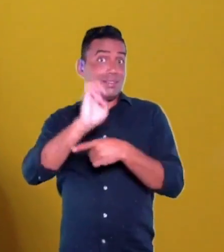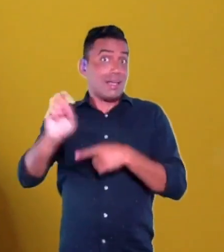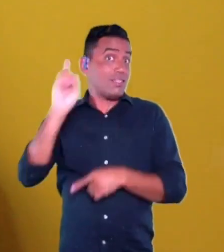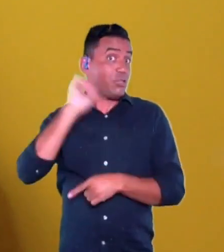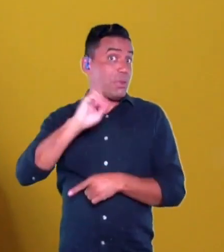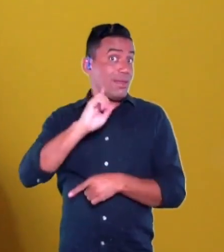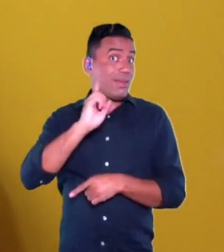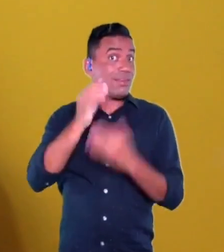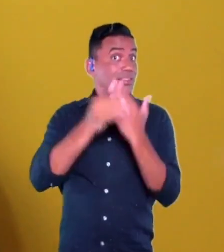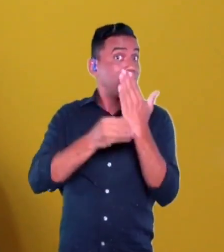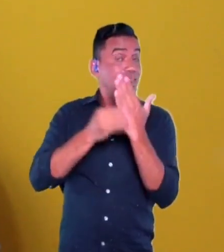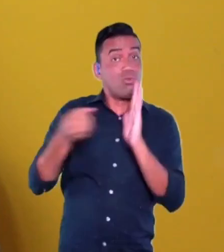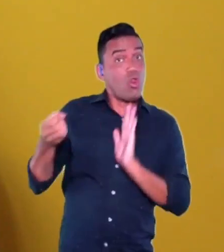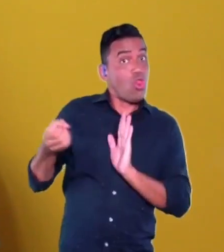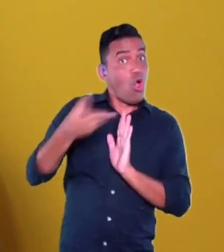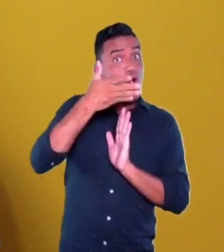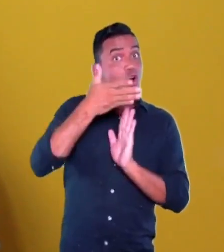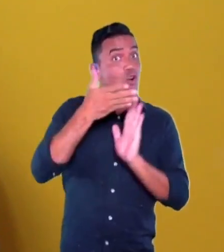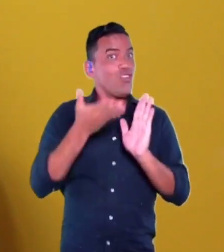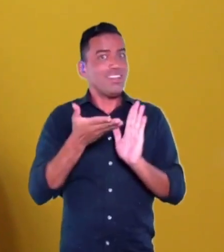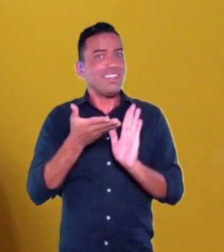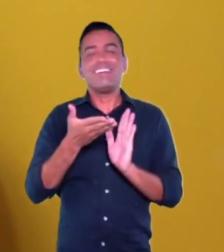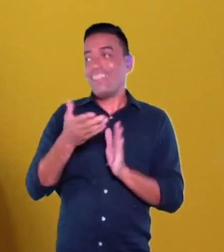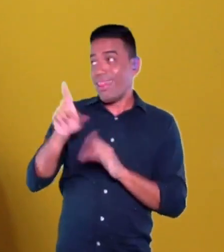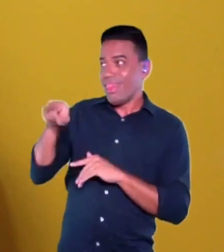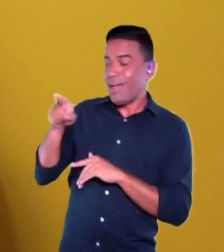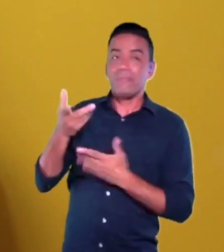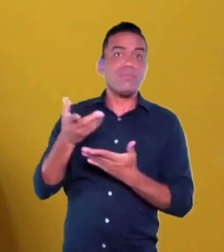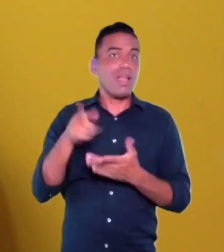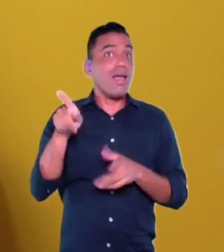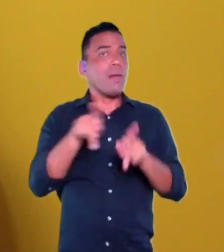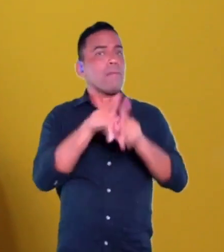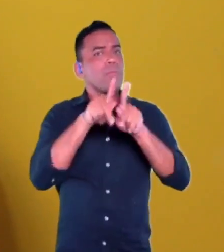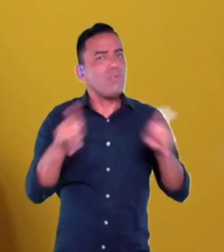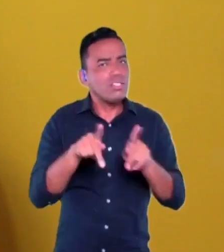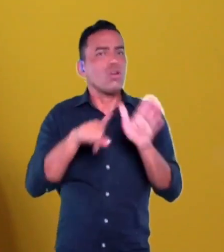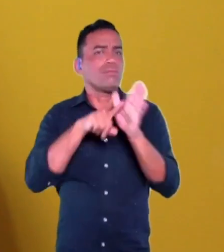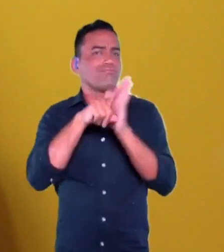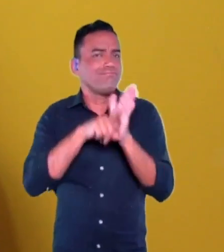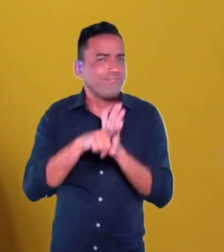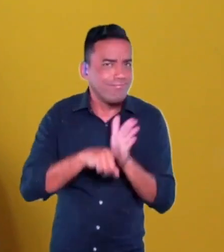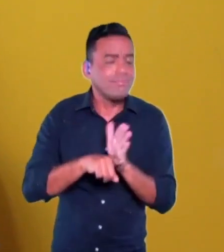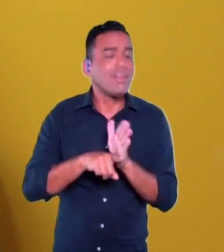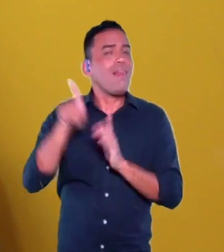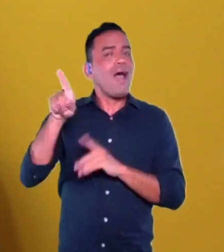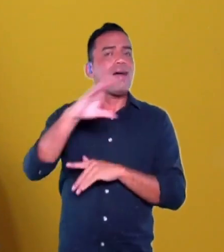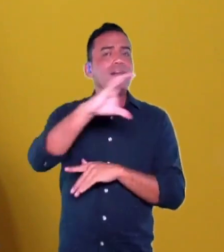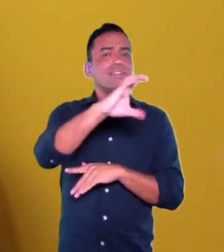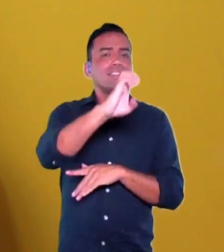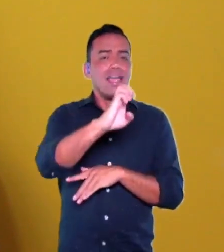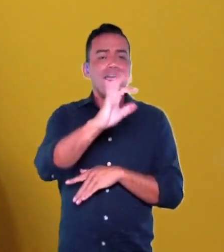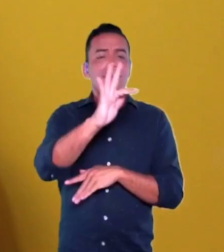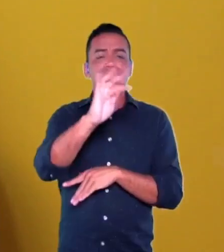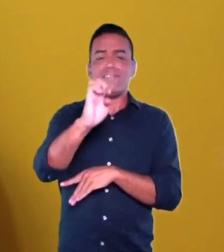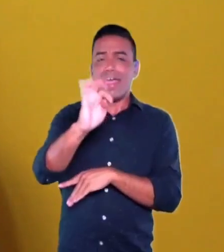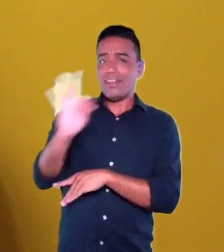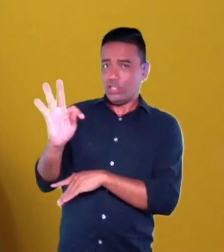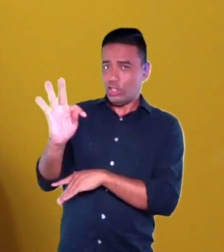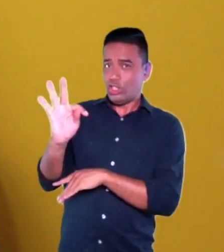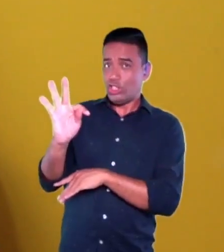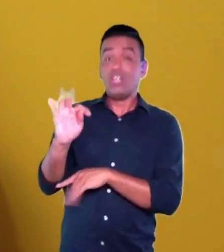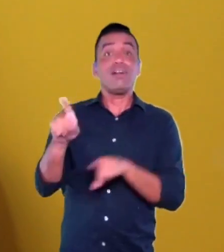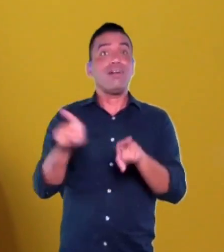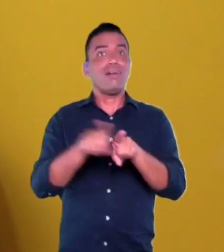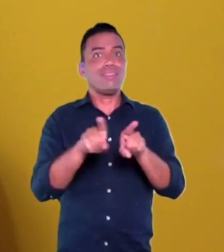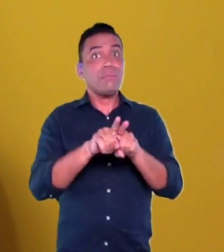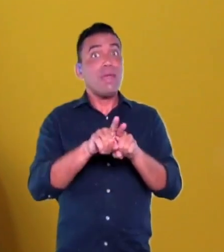mais recente, né, Anelisa? E, além disso, a Ana Elisa é professora e pesquisadora do Cefet, além de atuar como